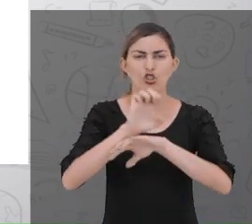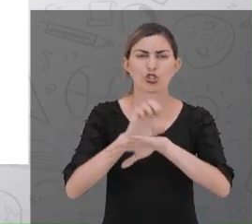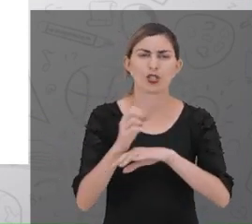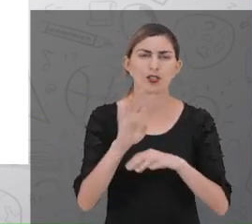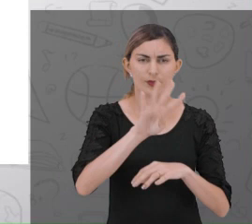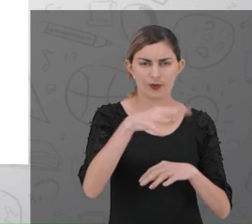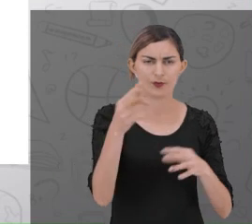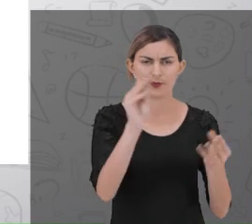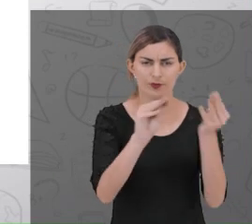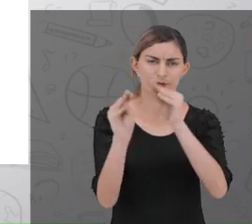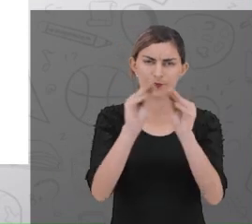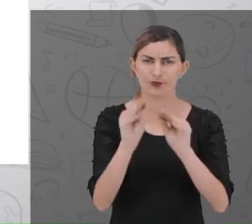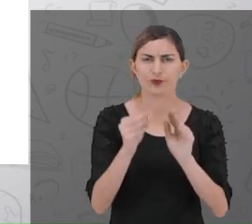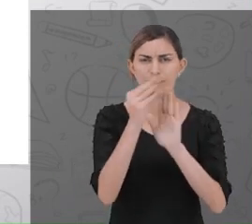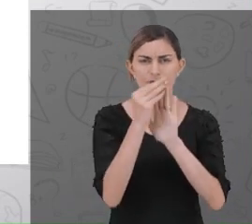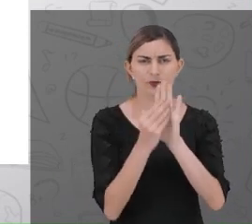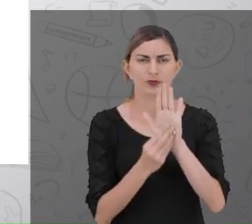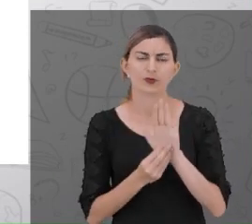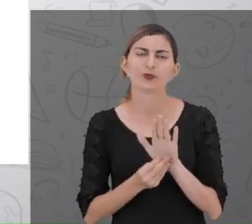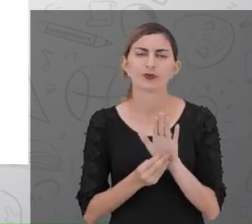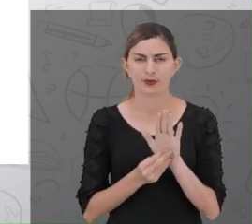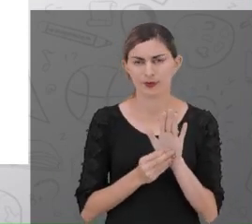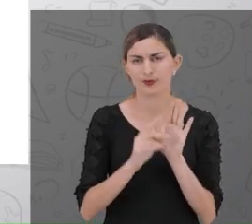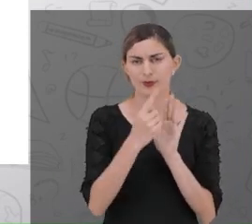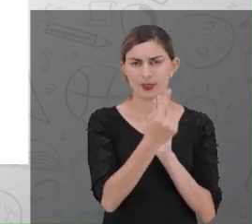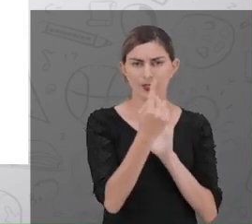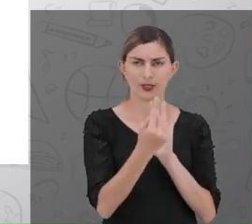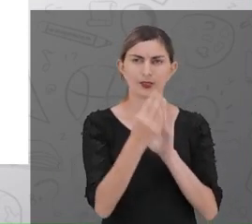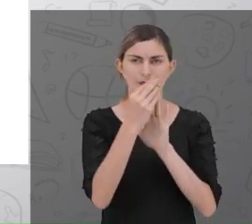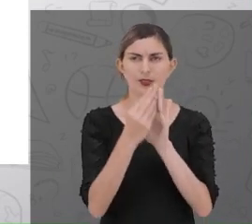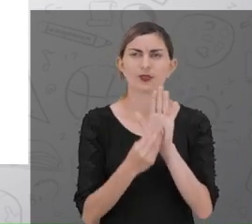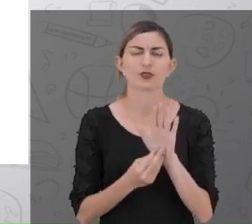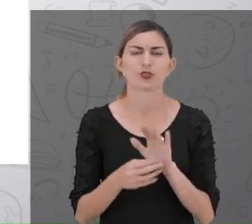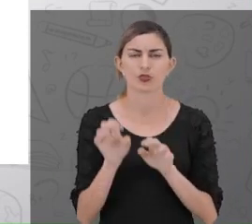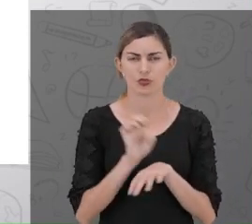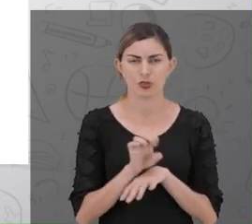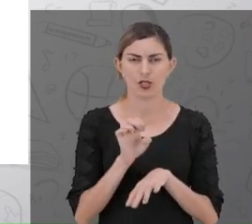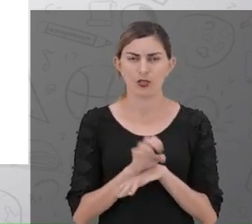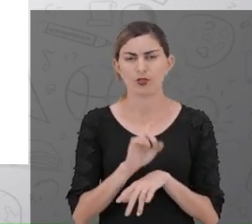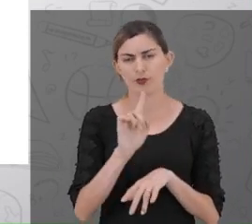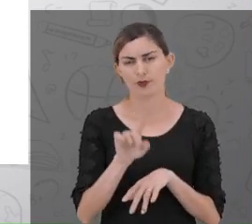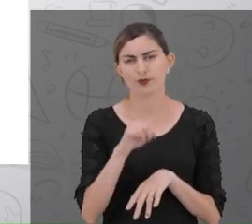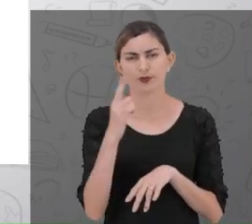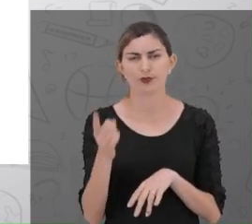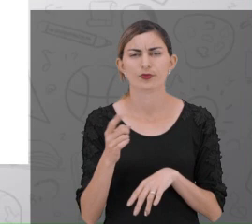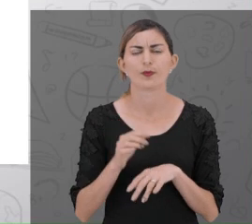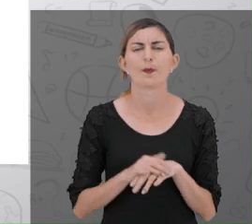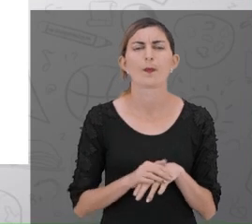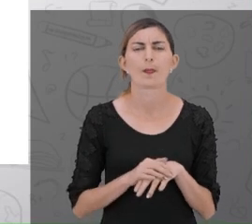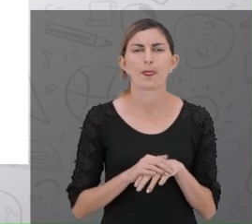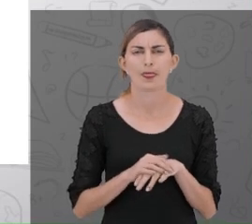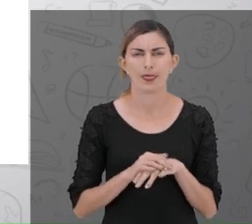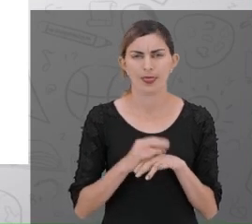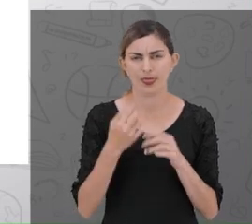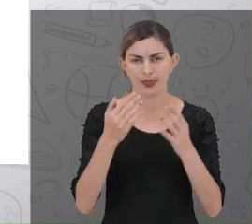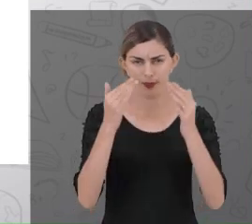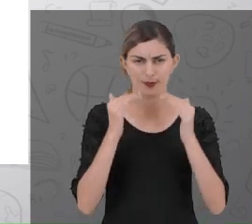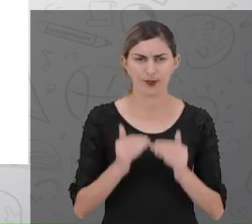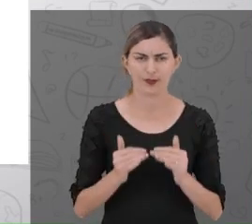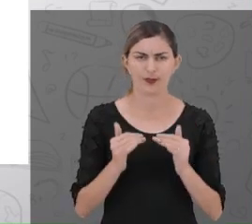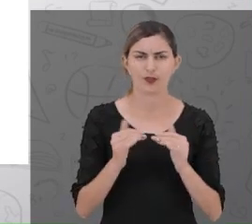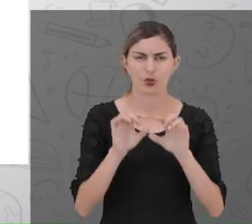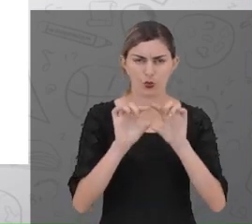uma tabela estado e inserimos os registros para cada estado, logo abaixo ali no